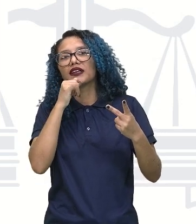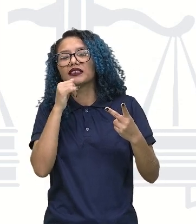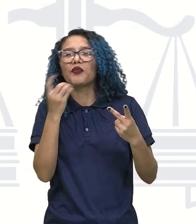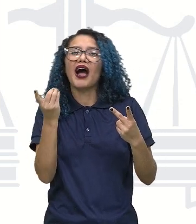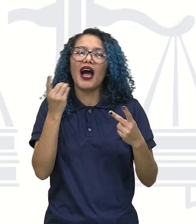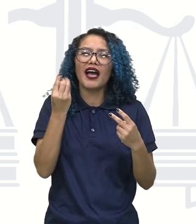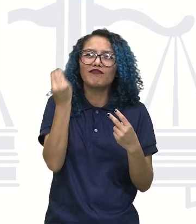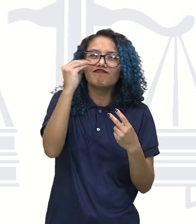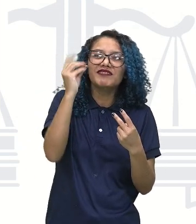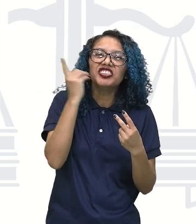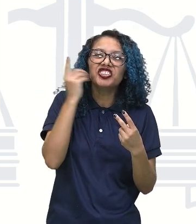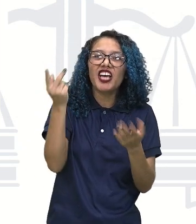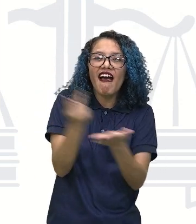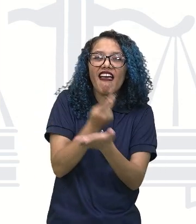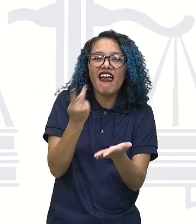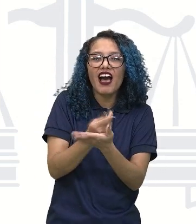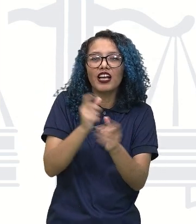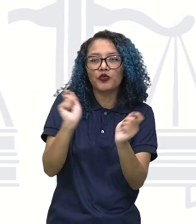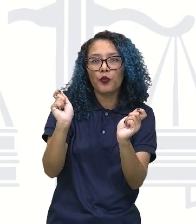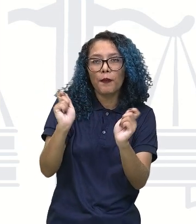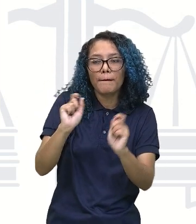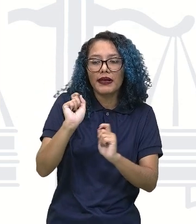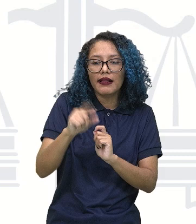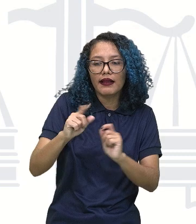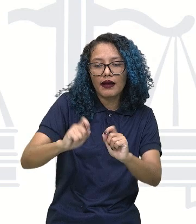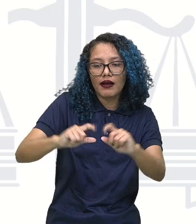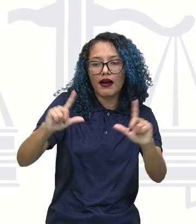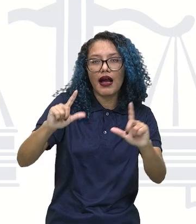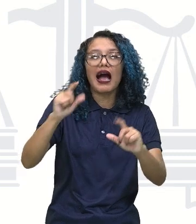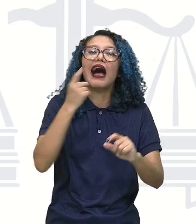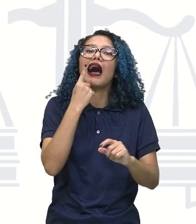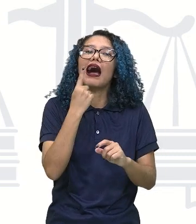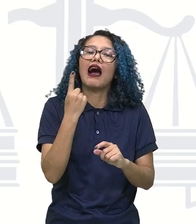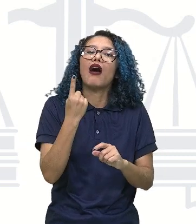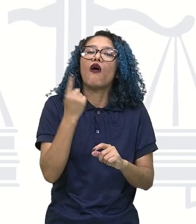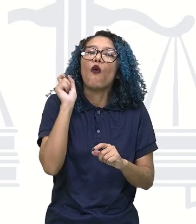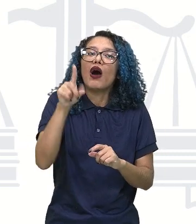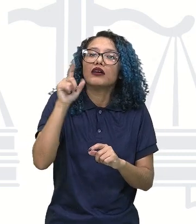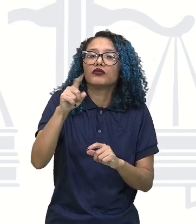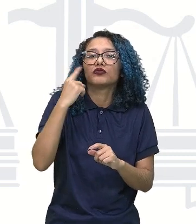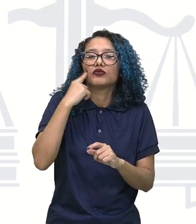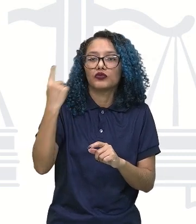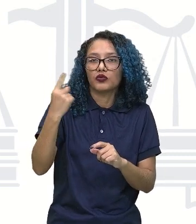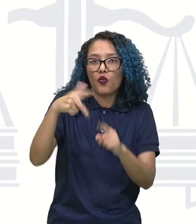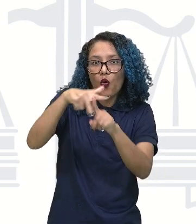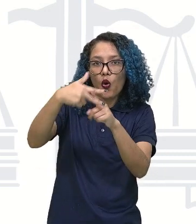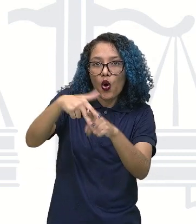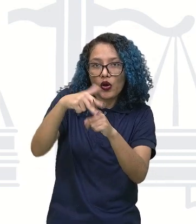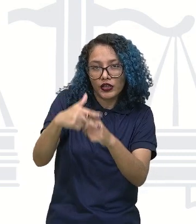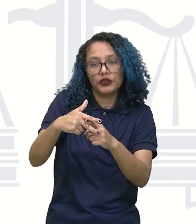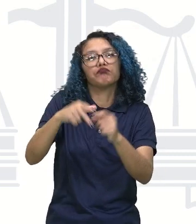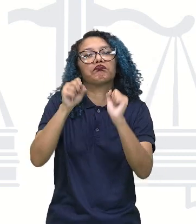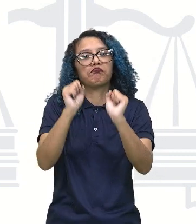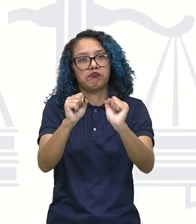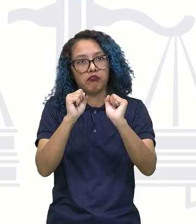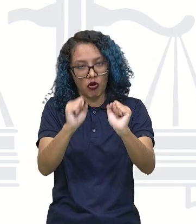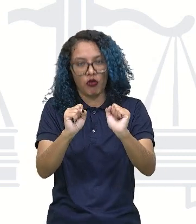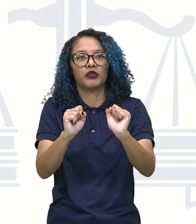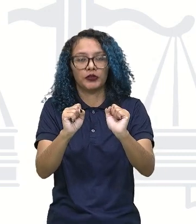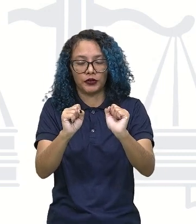botão azul, você vai lá e altera, ajusta, que é importante estar na data certinha, né, professora Sim. Socorro? É isso